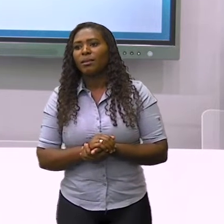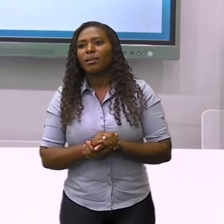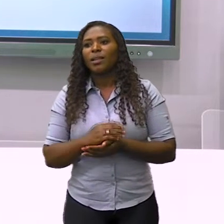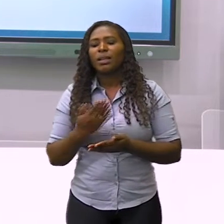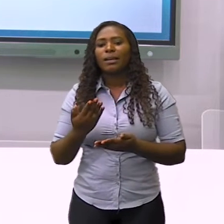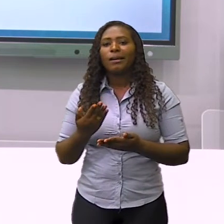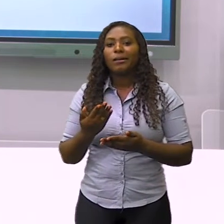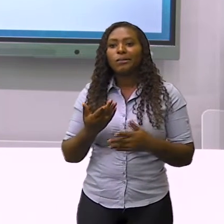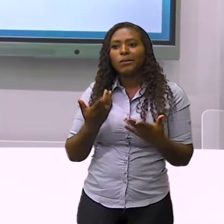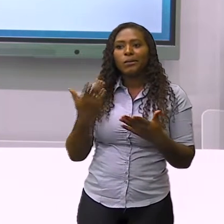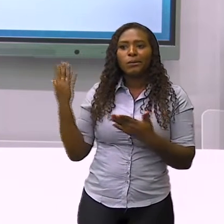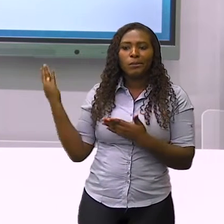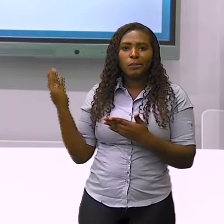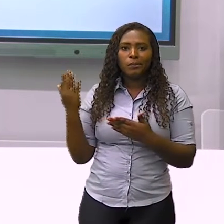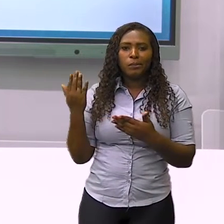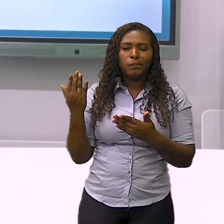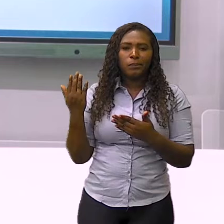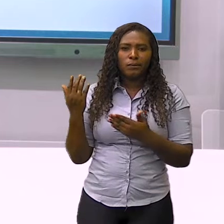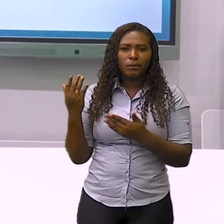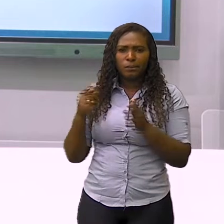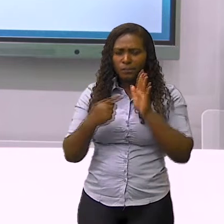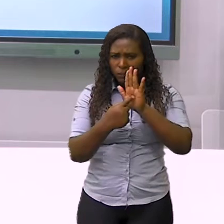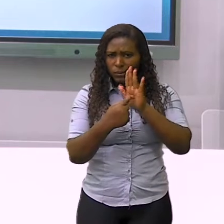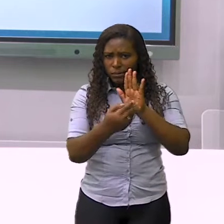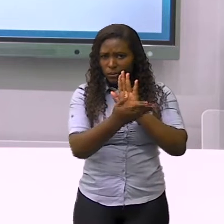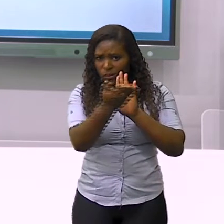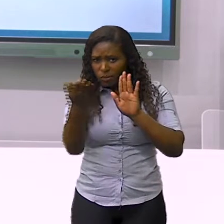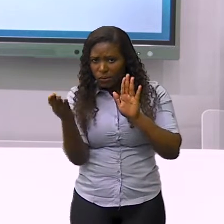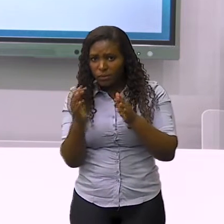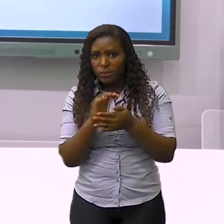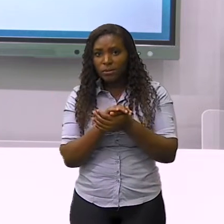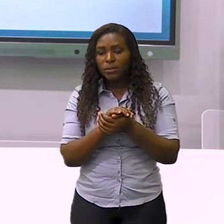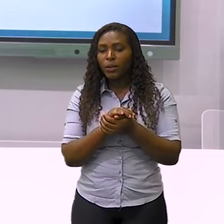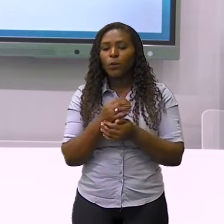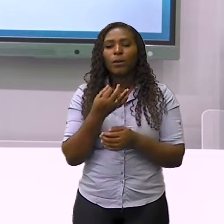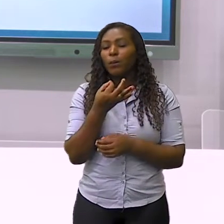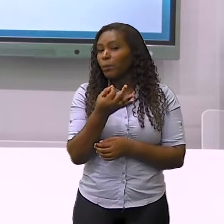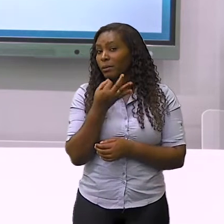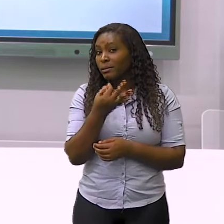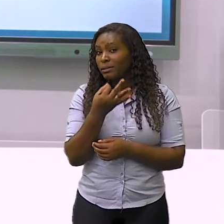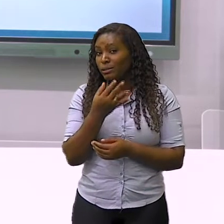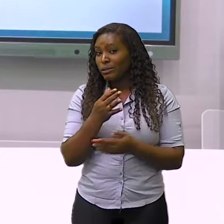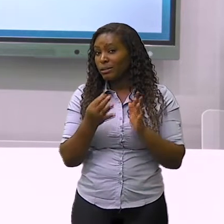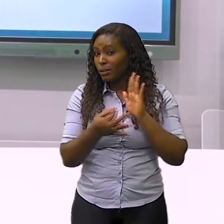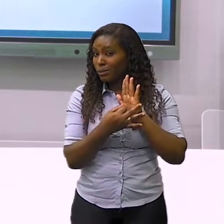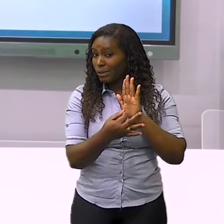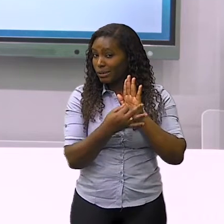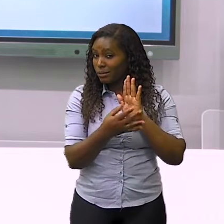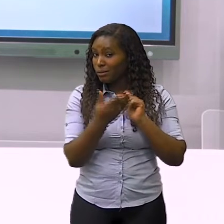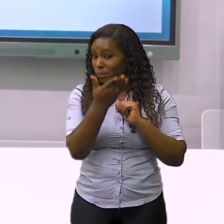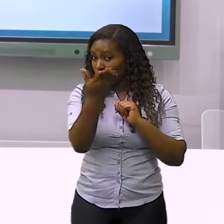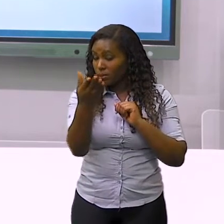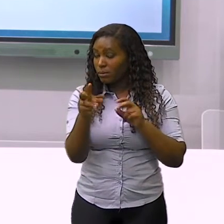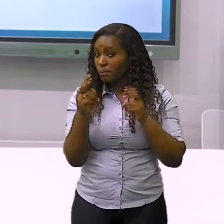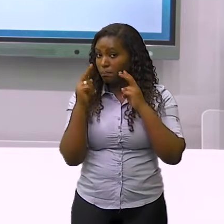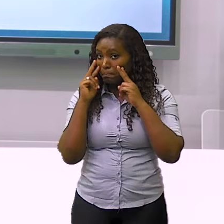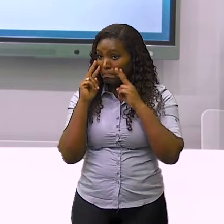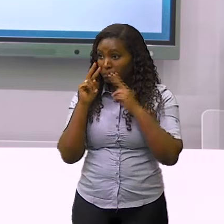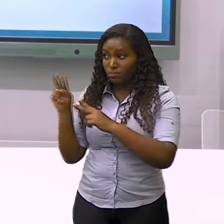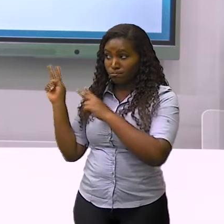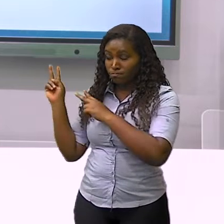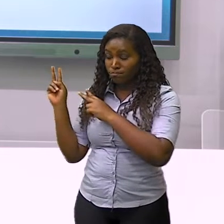não tenha raízes reais. Quando que eu não vou ter